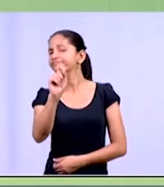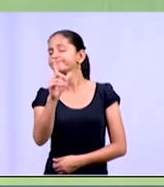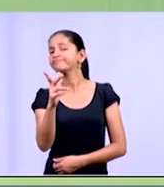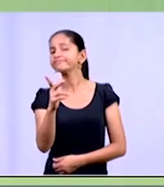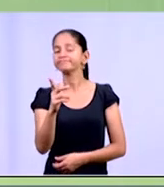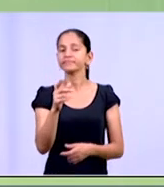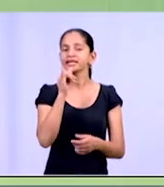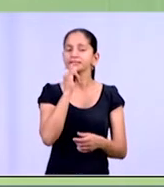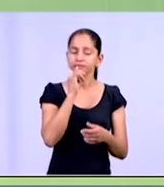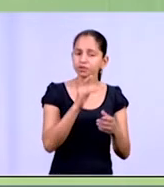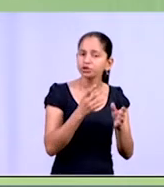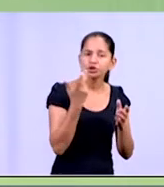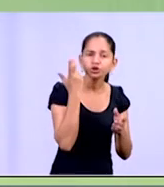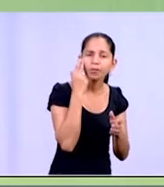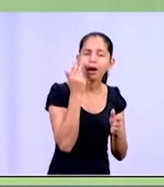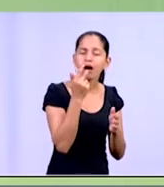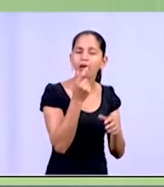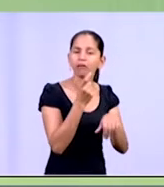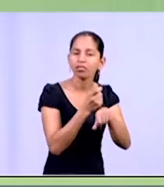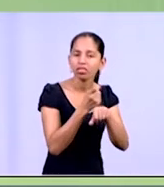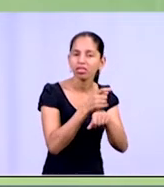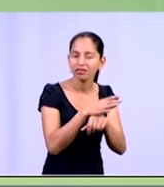diferencial para fazer analítica, né?